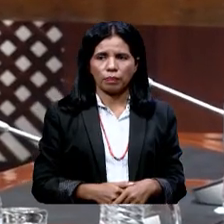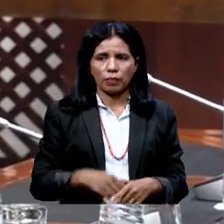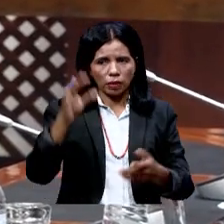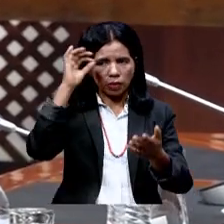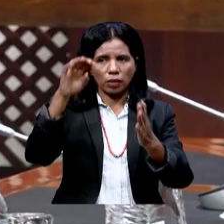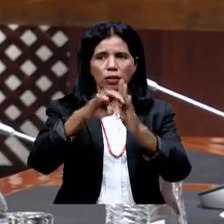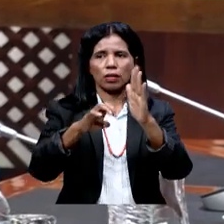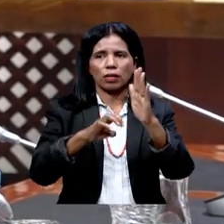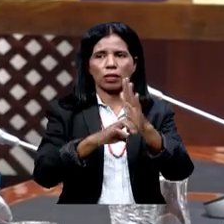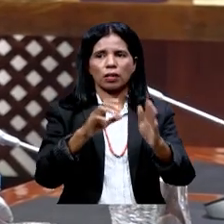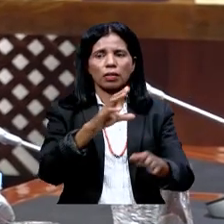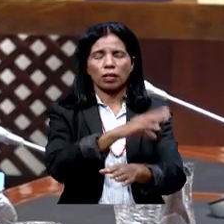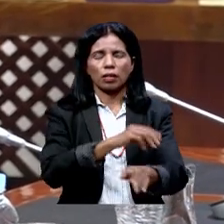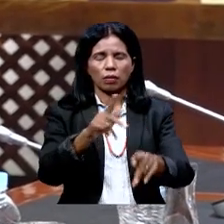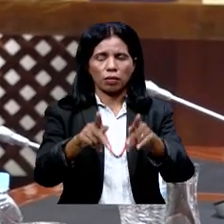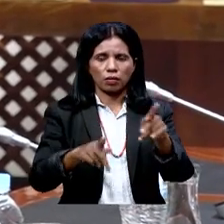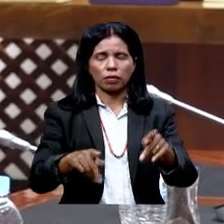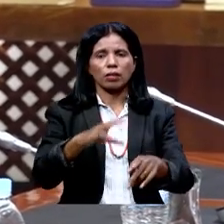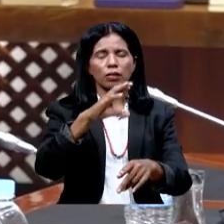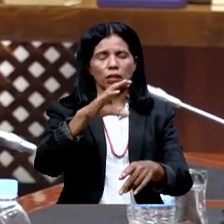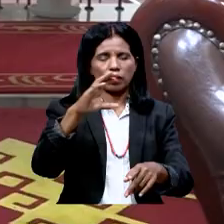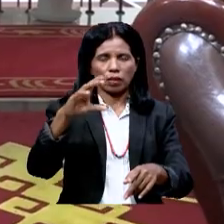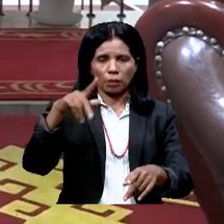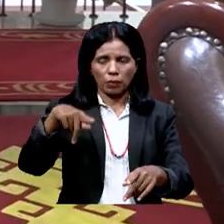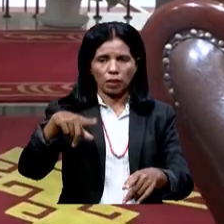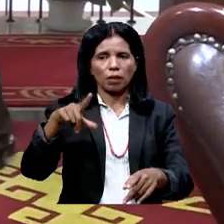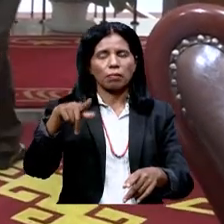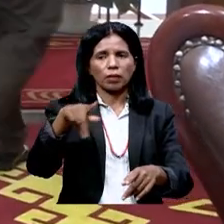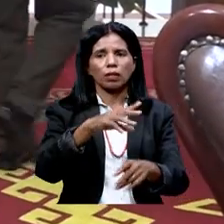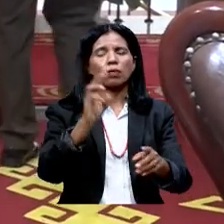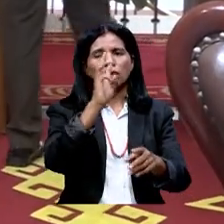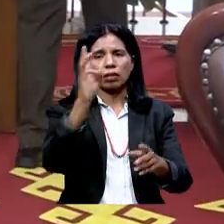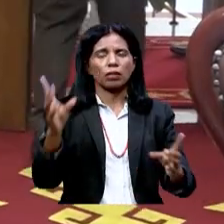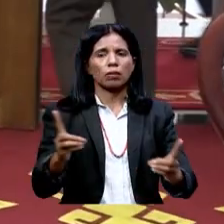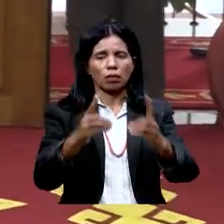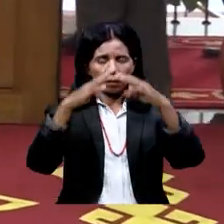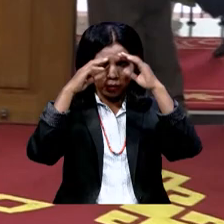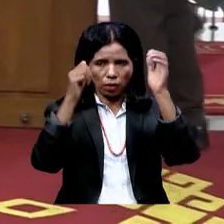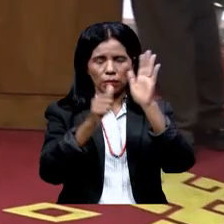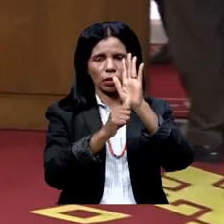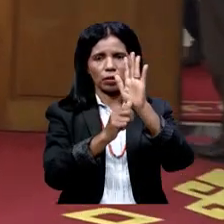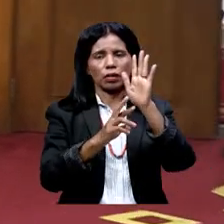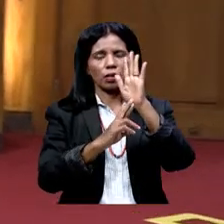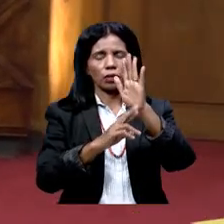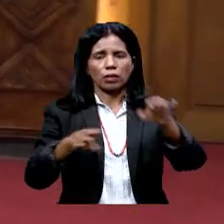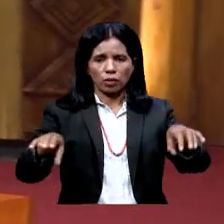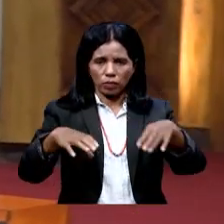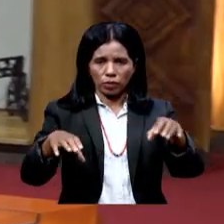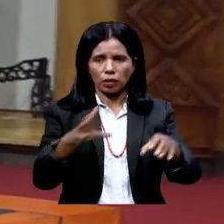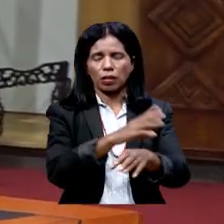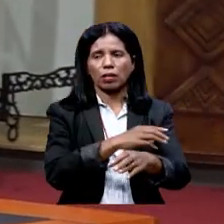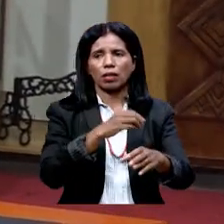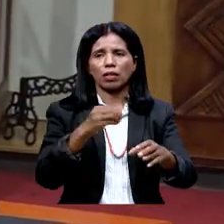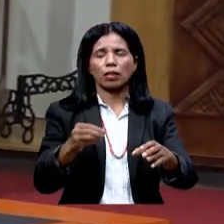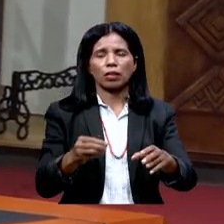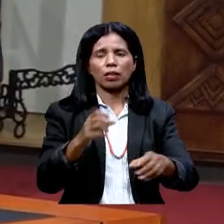Secretário Executivo Comunidade dos Países da Língua Portuguesa, quarta, né? Assorumalo o Presidente da República, onde apresenta relatório e serviço, a foi